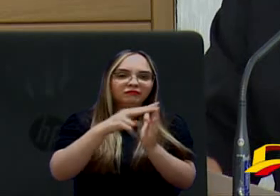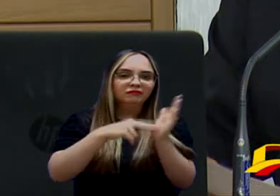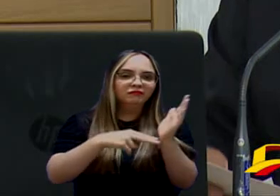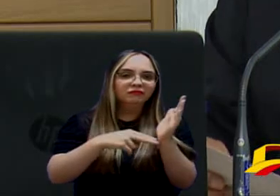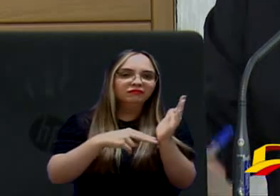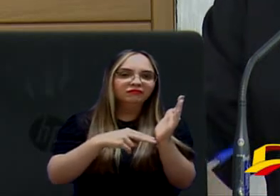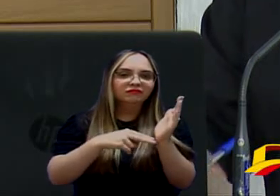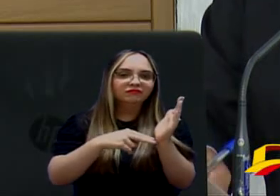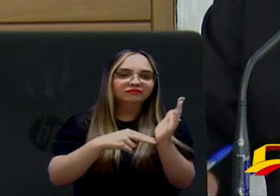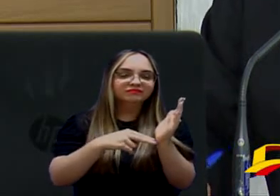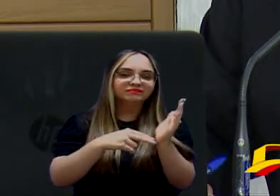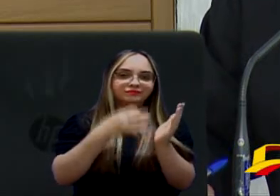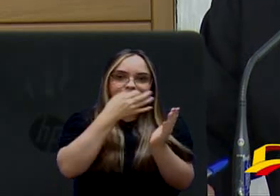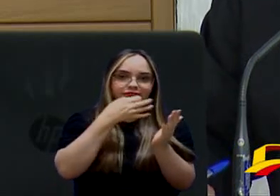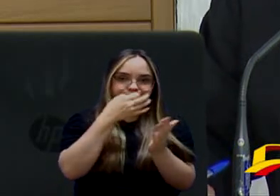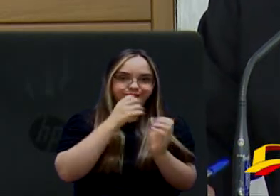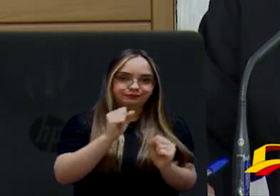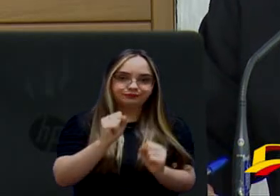verbais